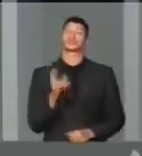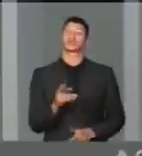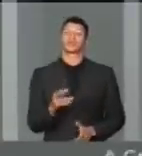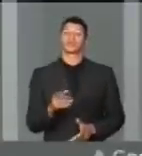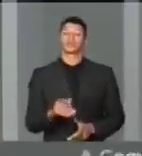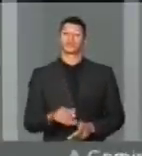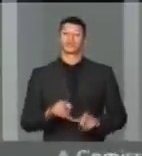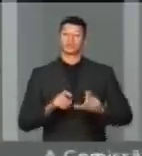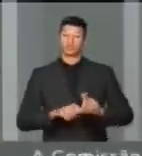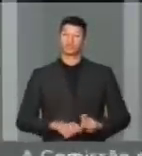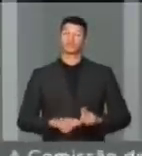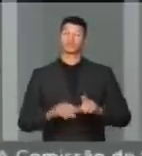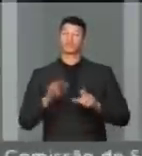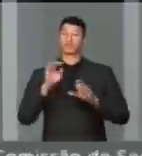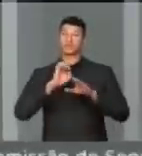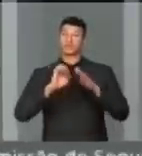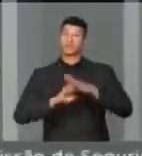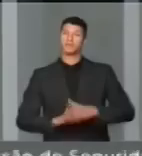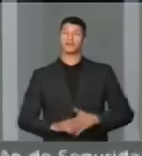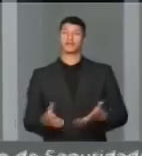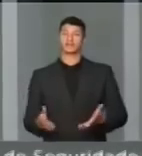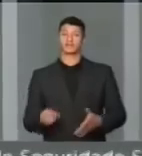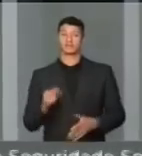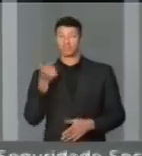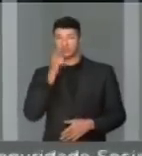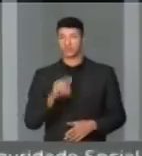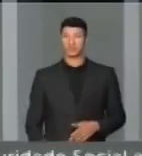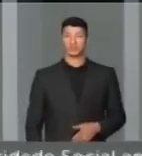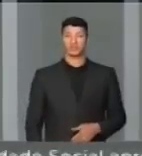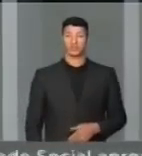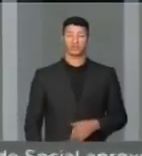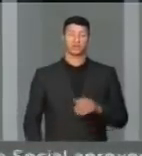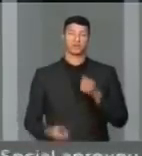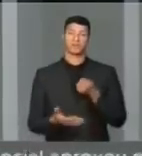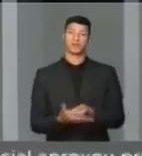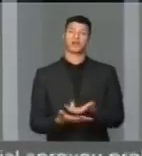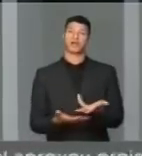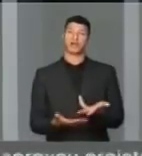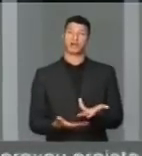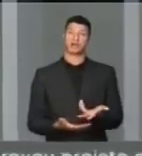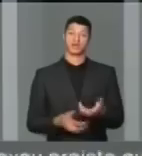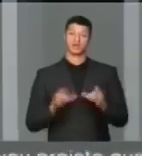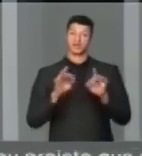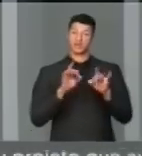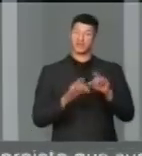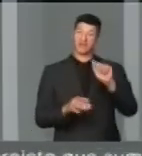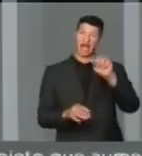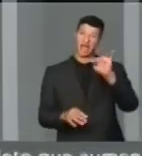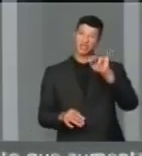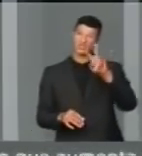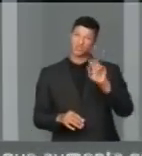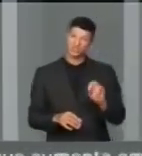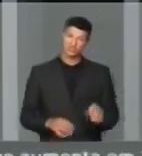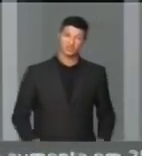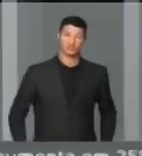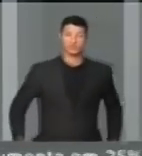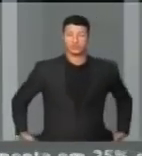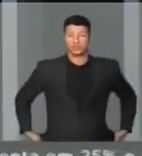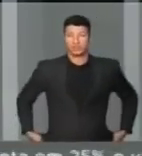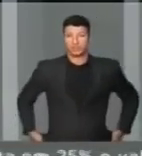R$500 bilhão da dívida da empresa, que não consegue pagar. Está vendendo seus ativos.